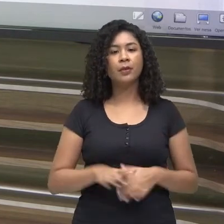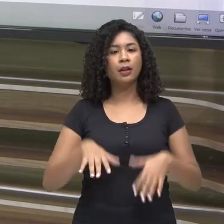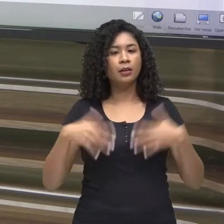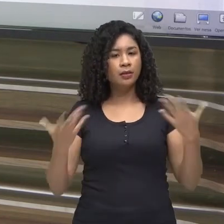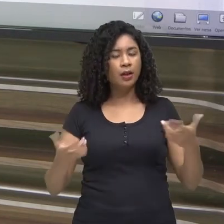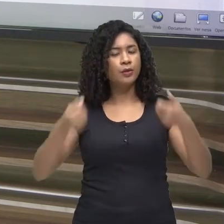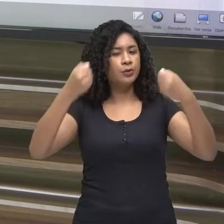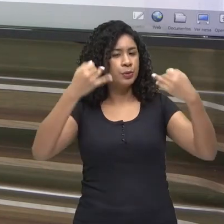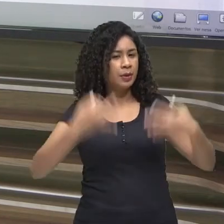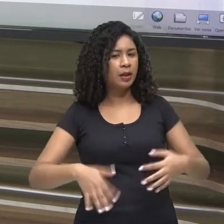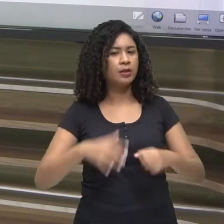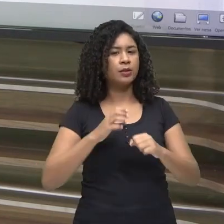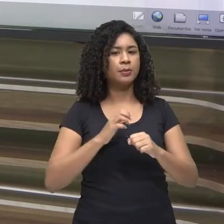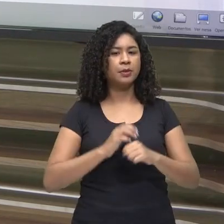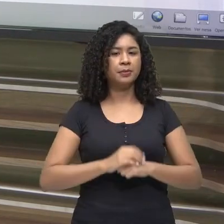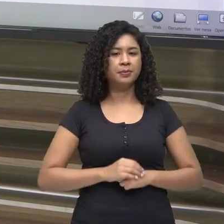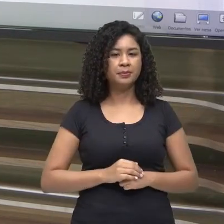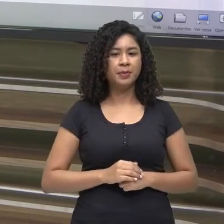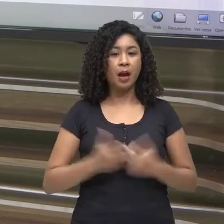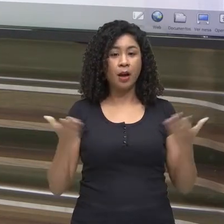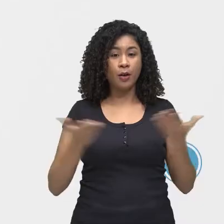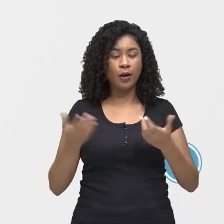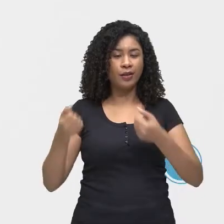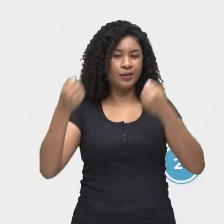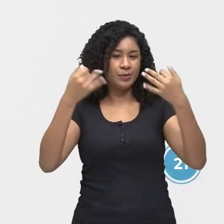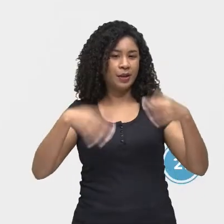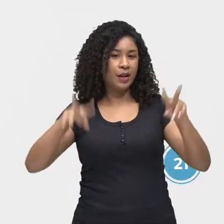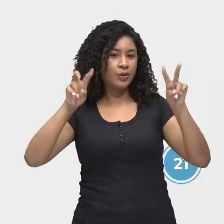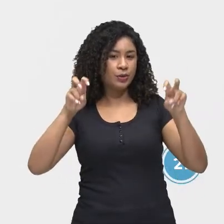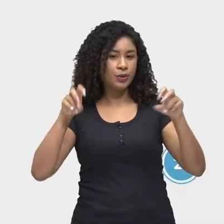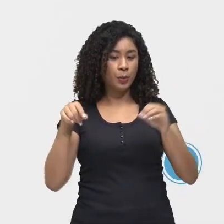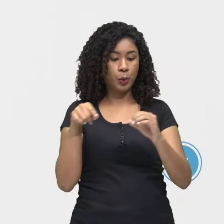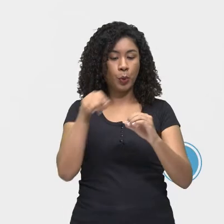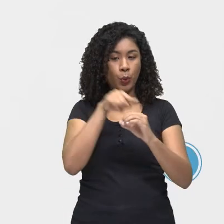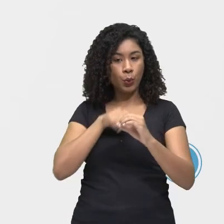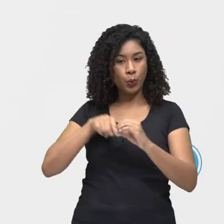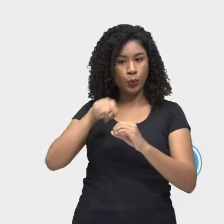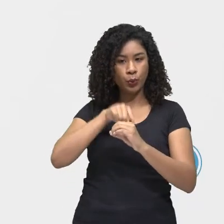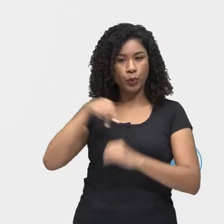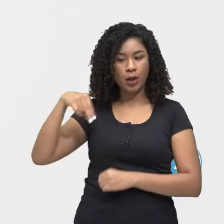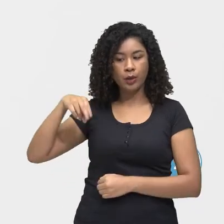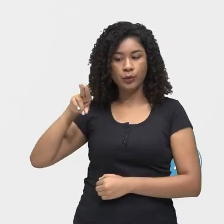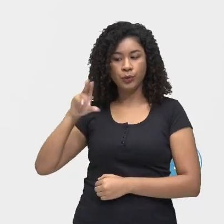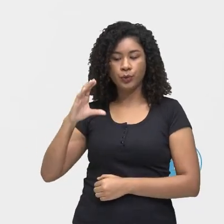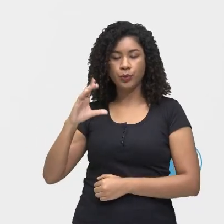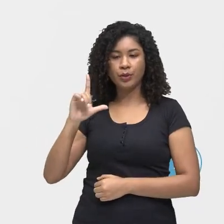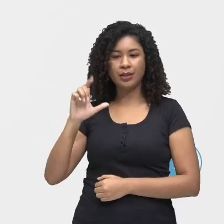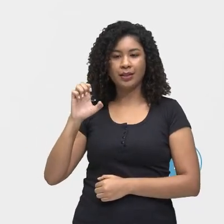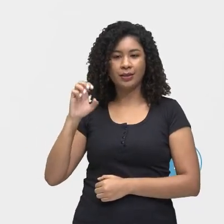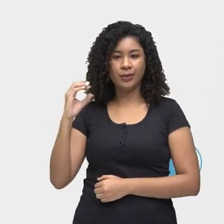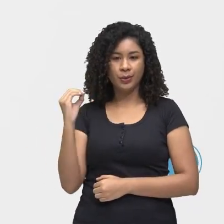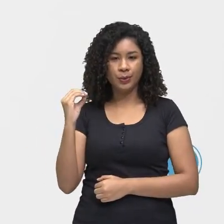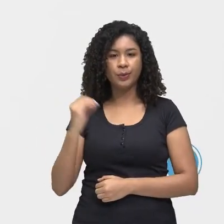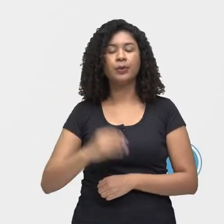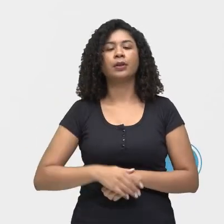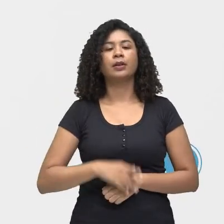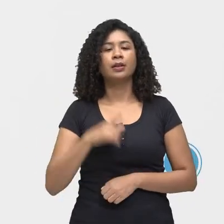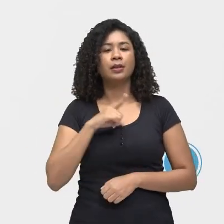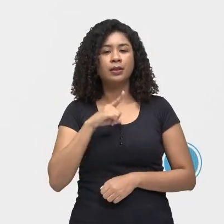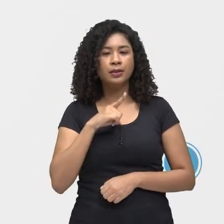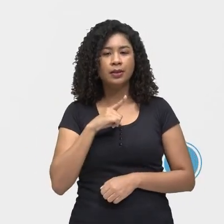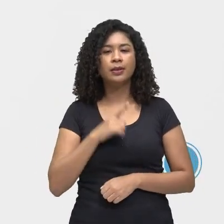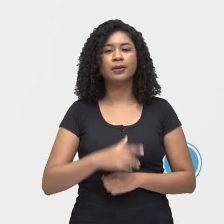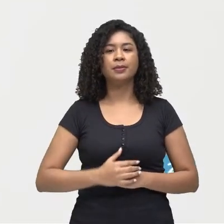eletrosfera, vamos falar um pouquinho do núcleo, né? Então, vocês viram um núcleo que é composto por partículas denominadas prótons.